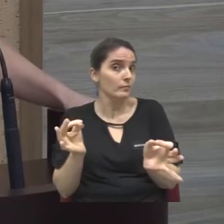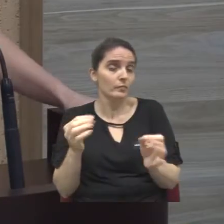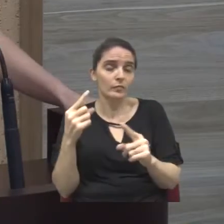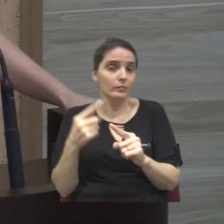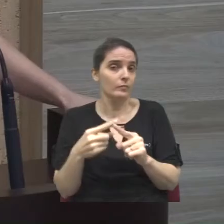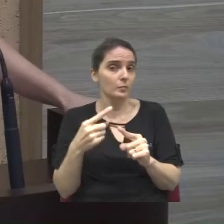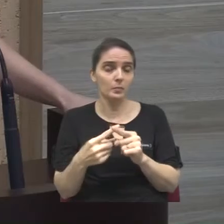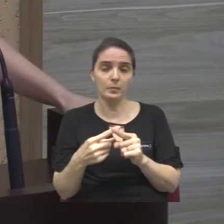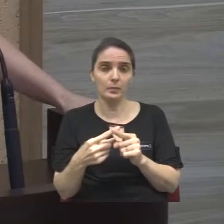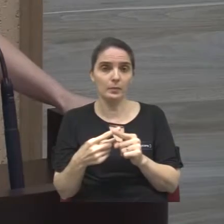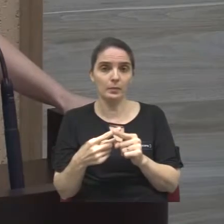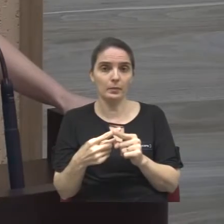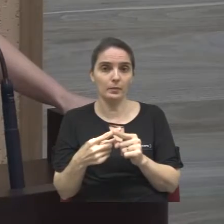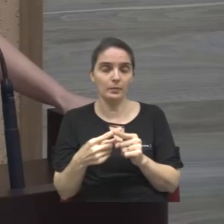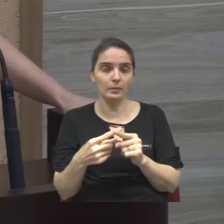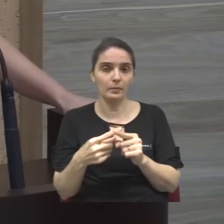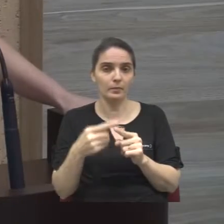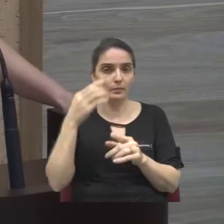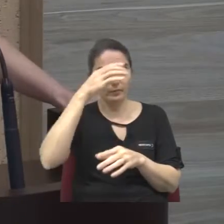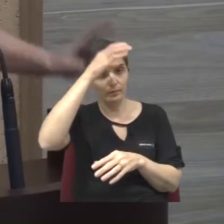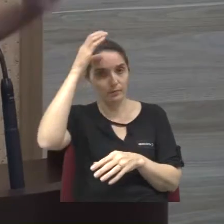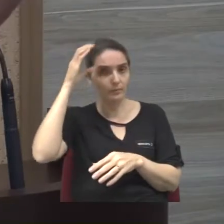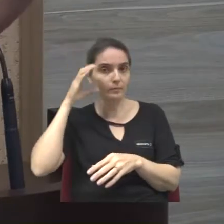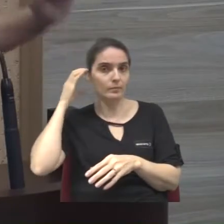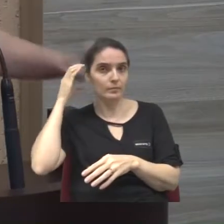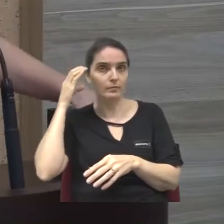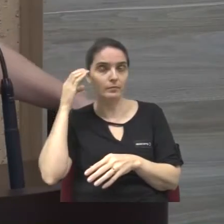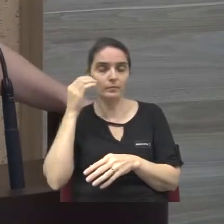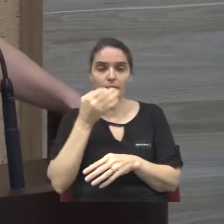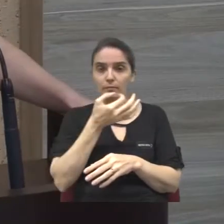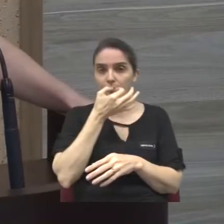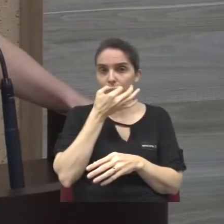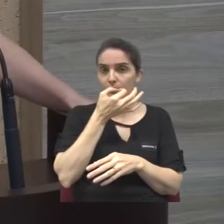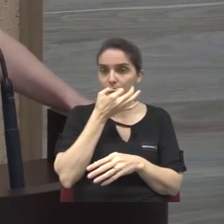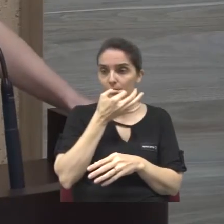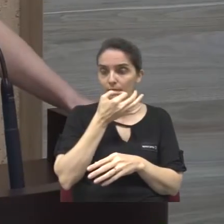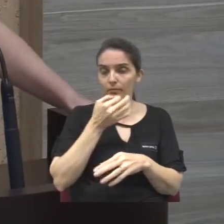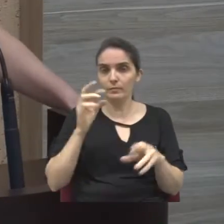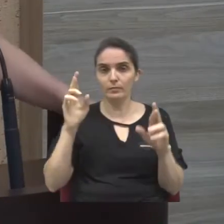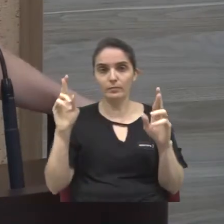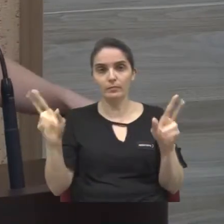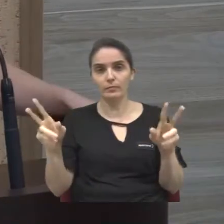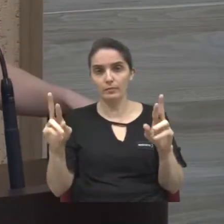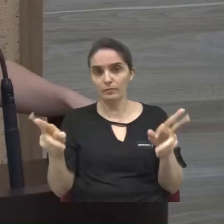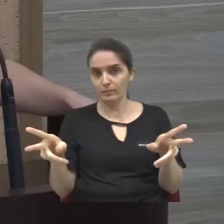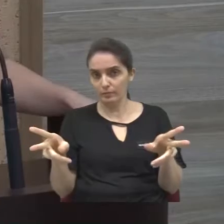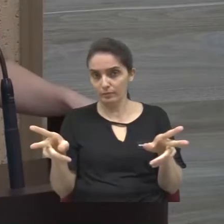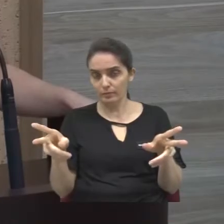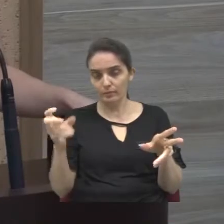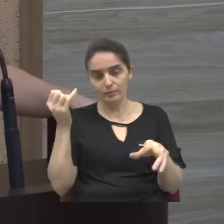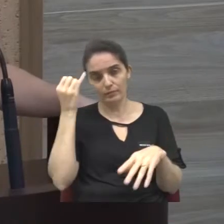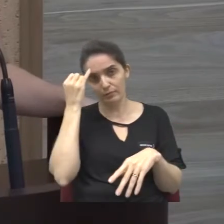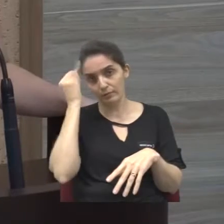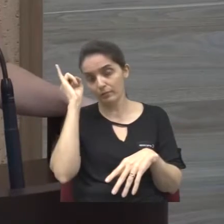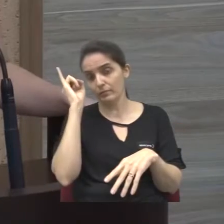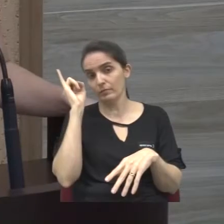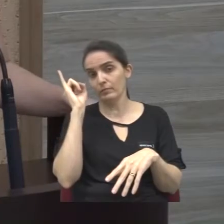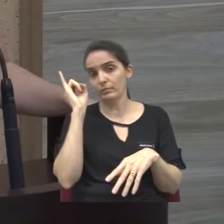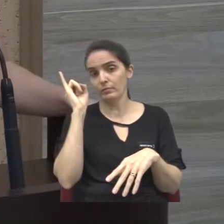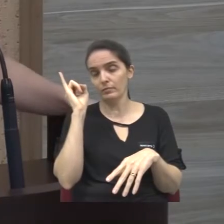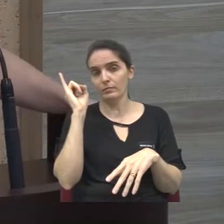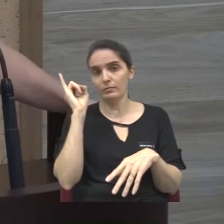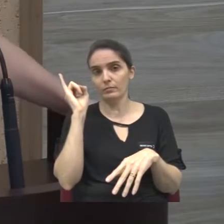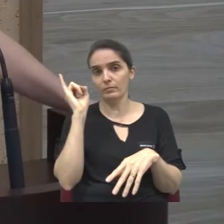de divergir em pensamentos, em ideias e em